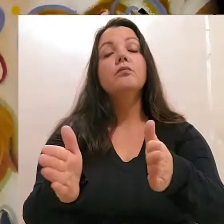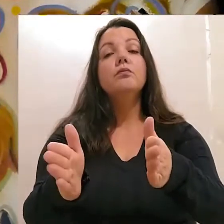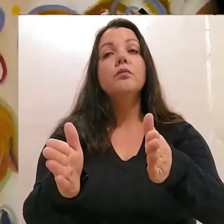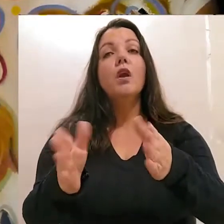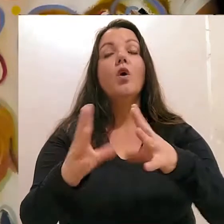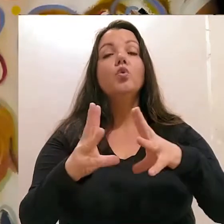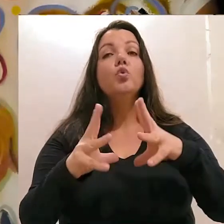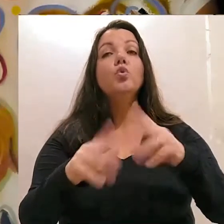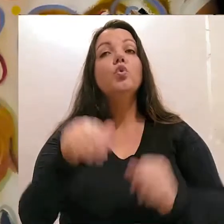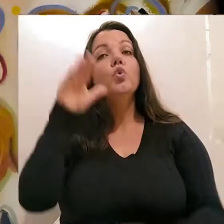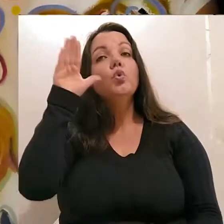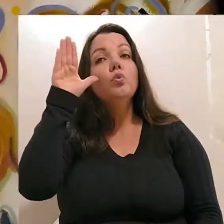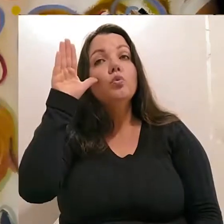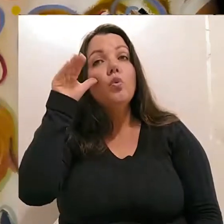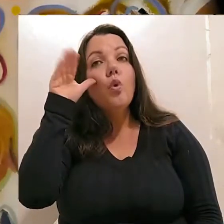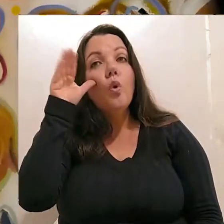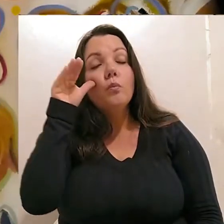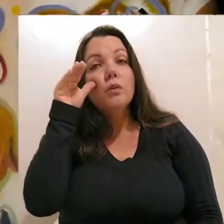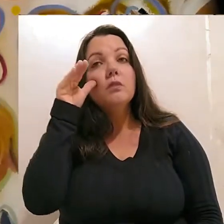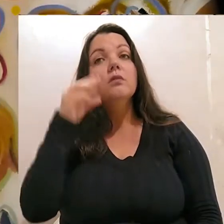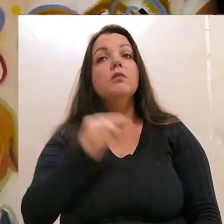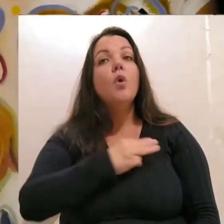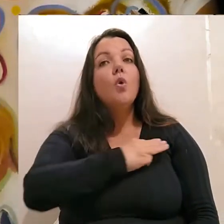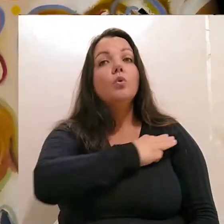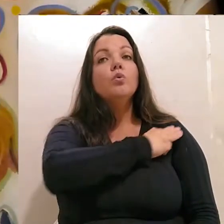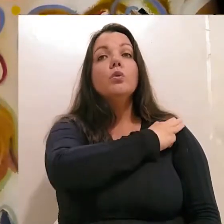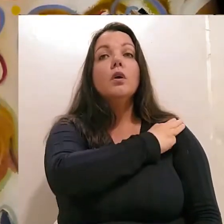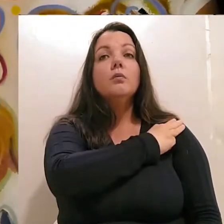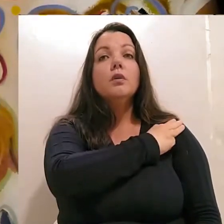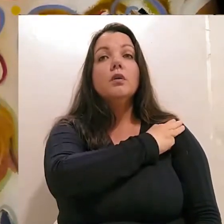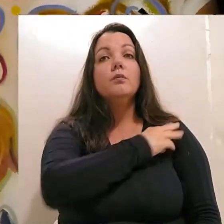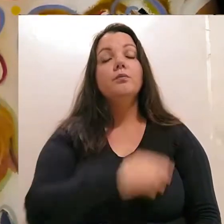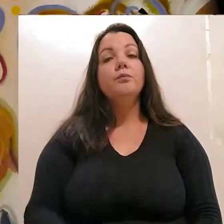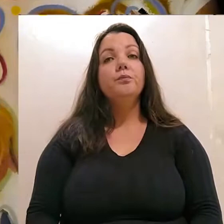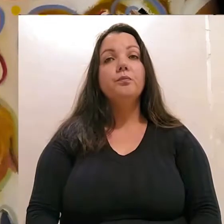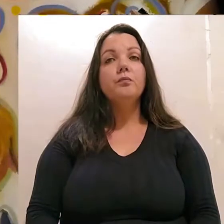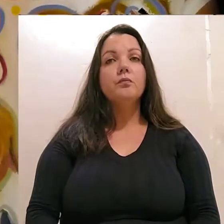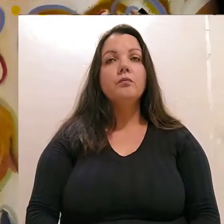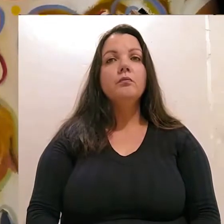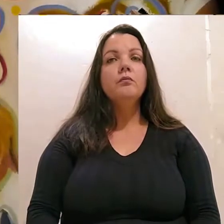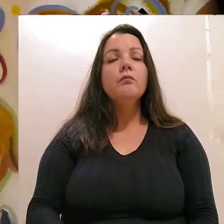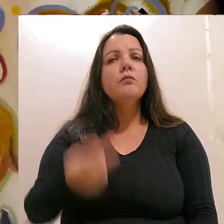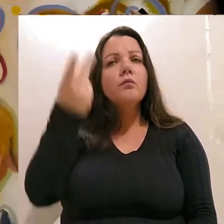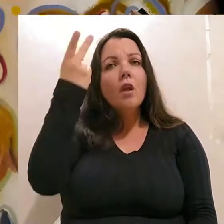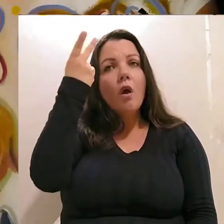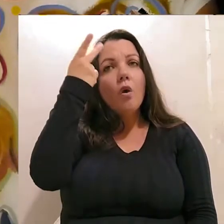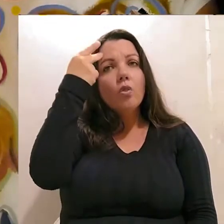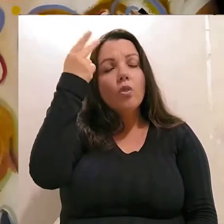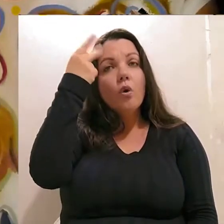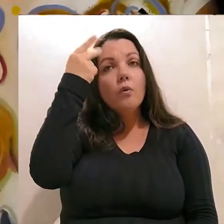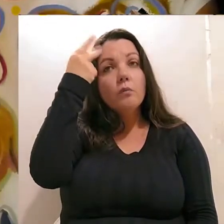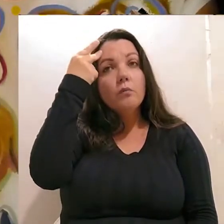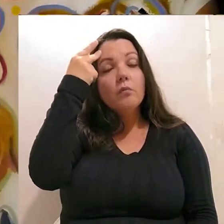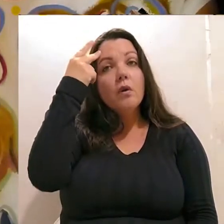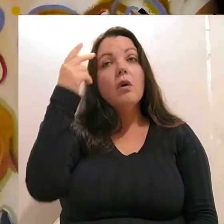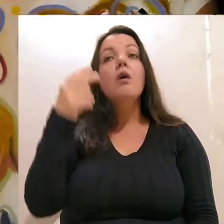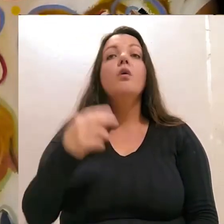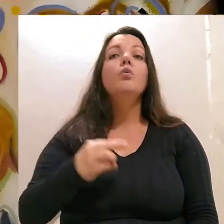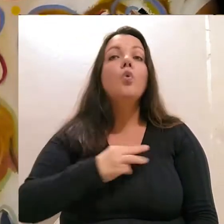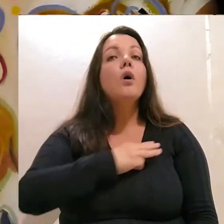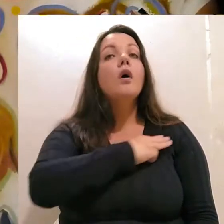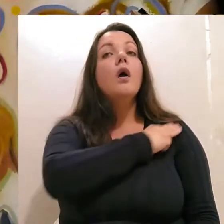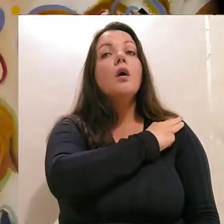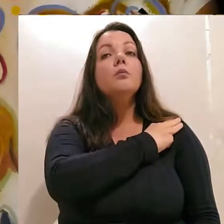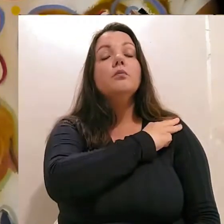tem que passar pelo crivo do Capitão e normalmente os capitães eles são eles são